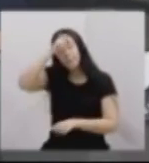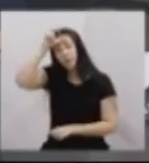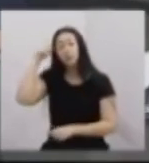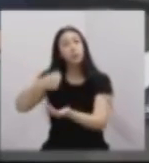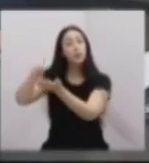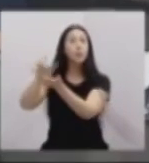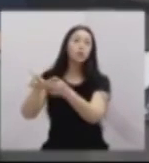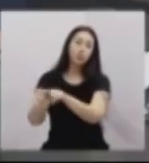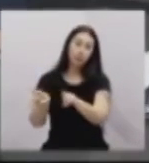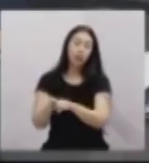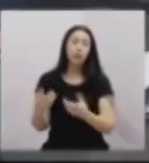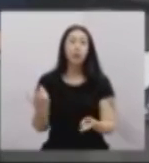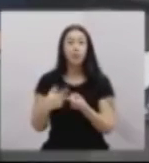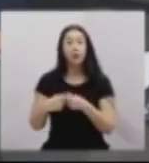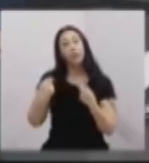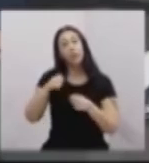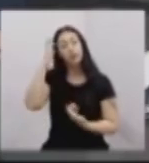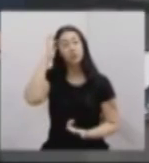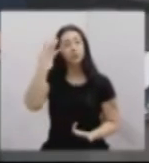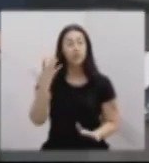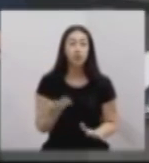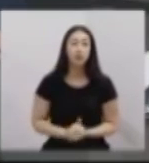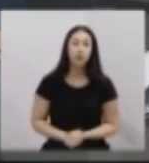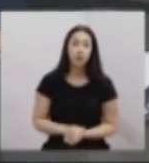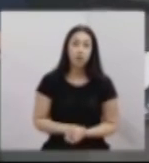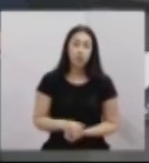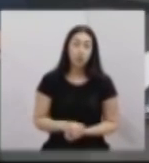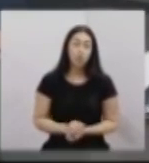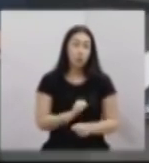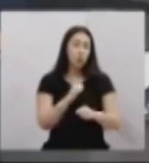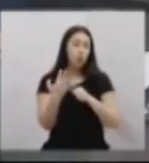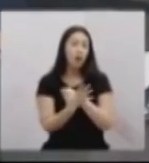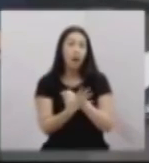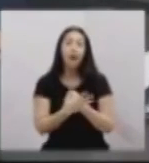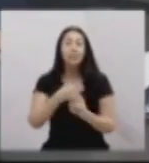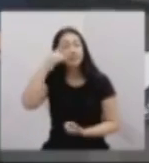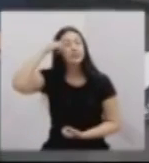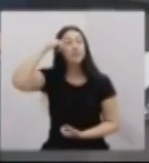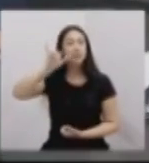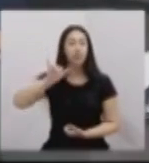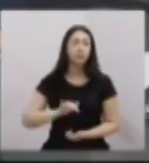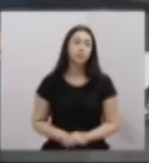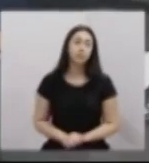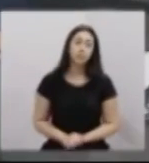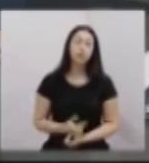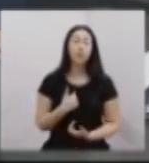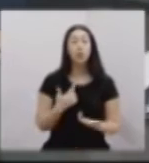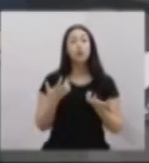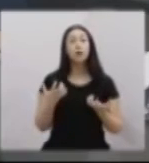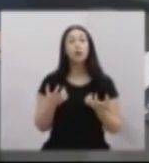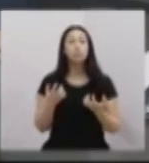as suas medidas necessárias para poder evitar aí a contaminação do coronavírus. Quero deixar